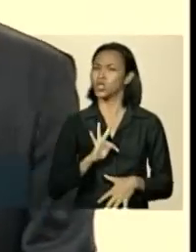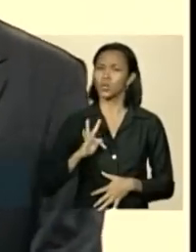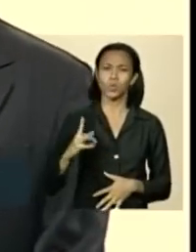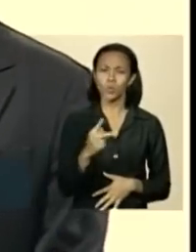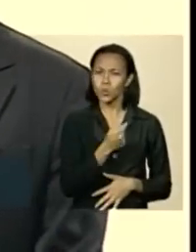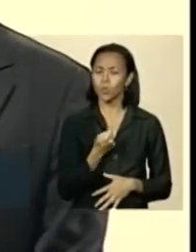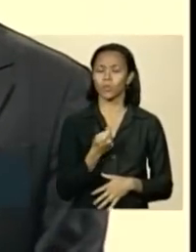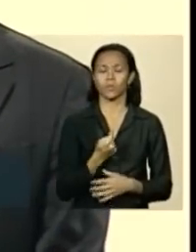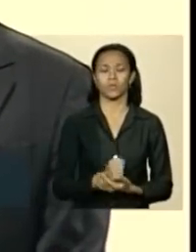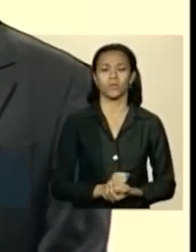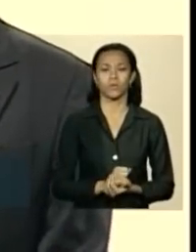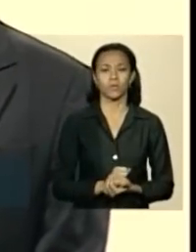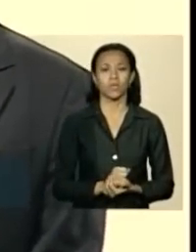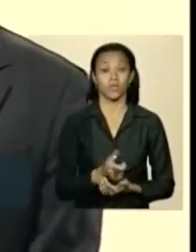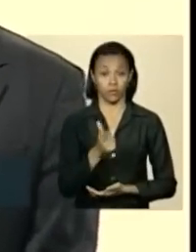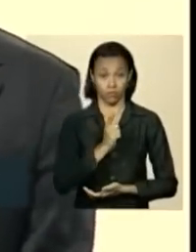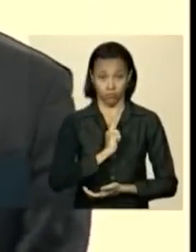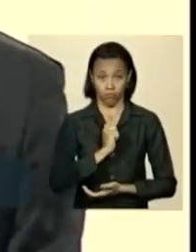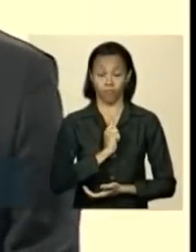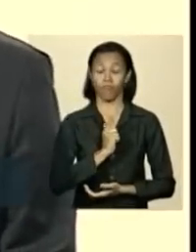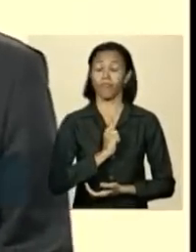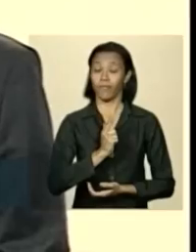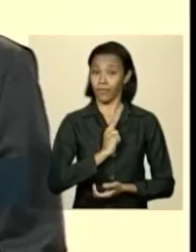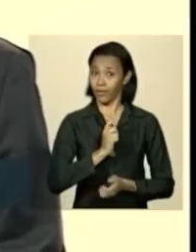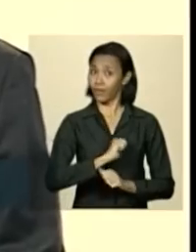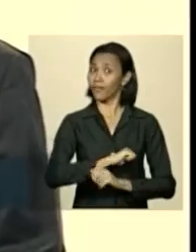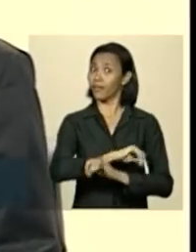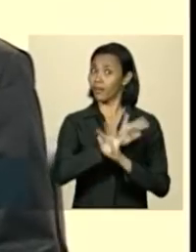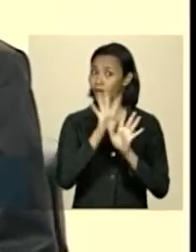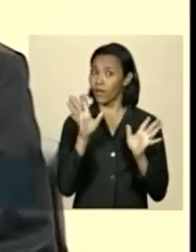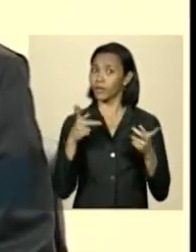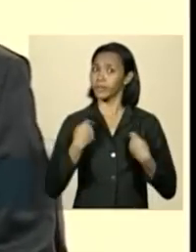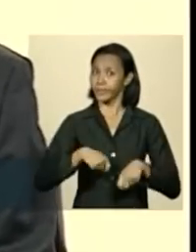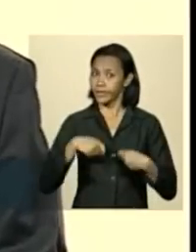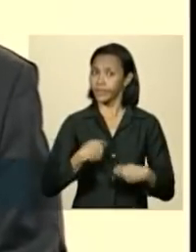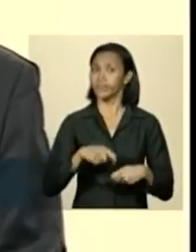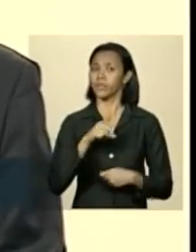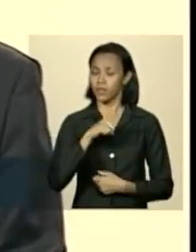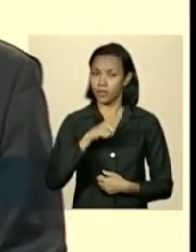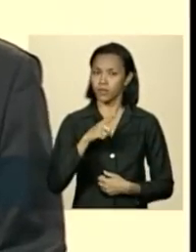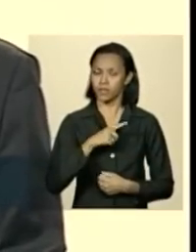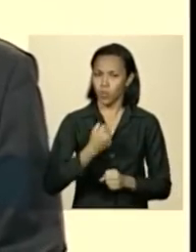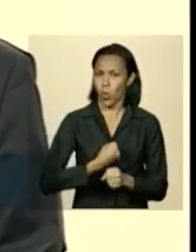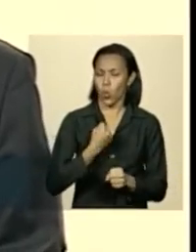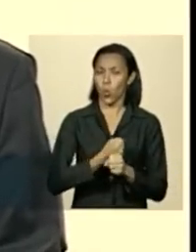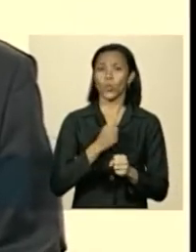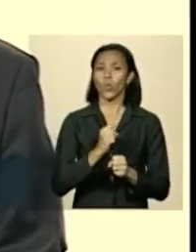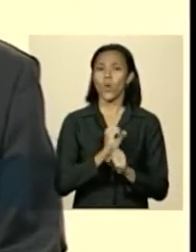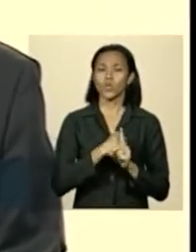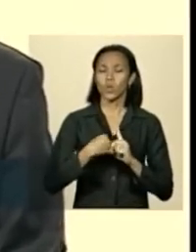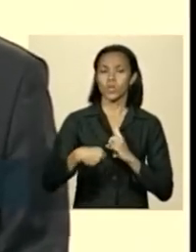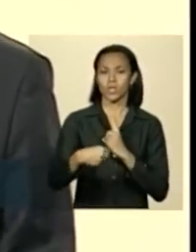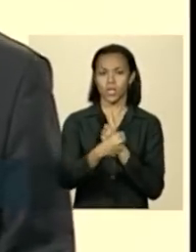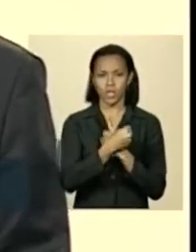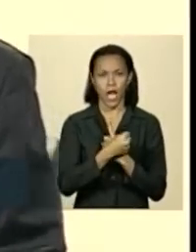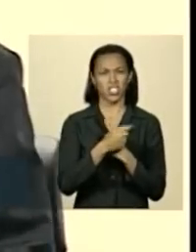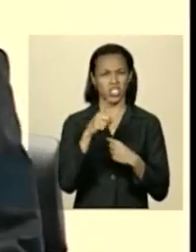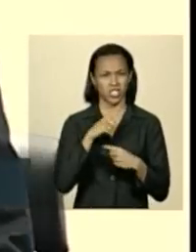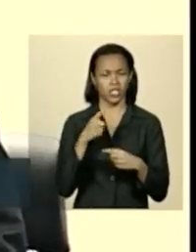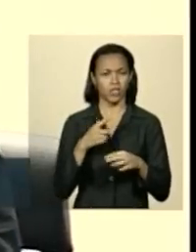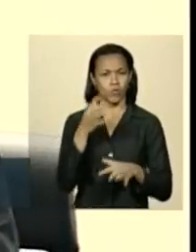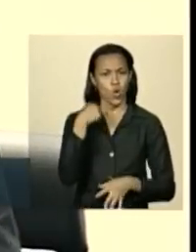todas eh que tem Claro a necessidade da construção de uma sociedade com justiça